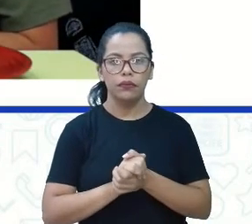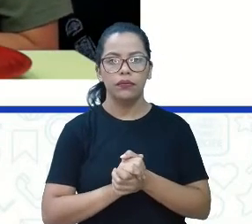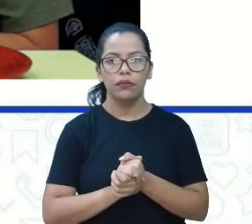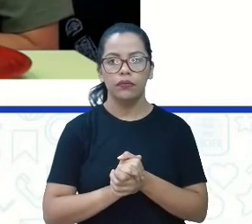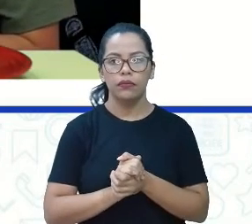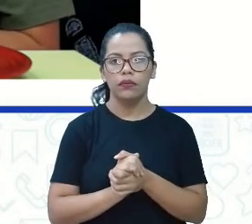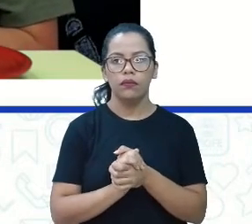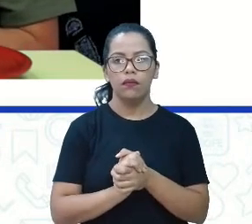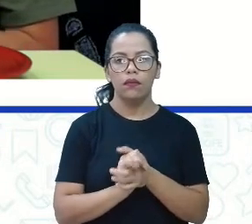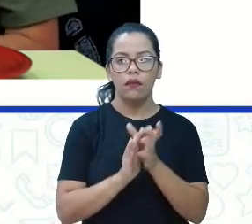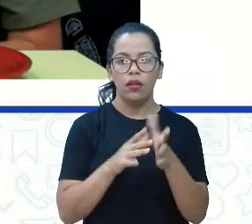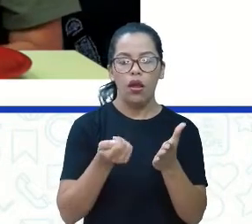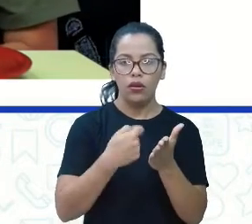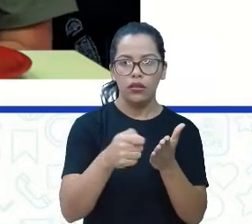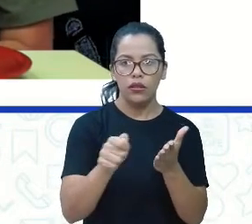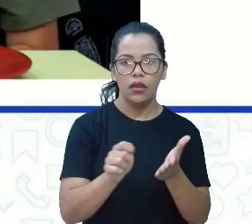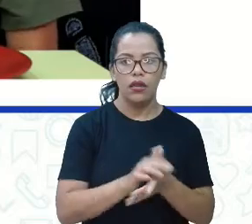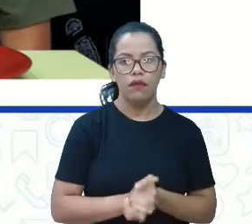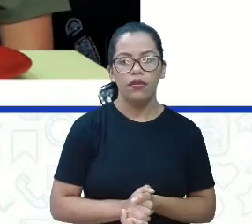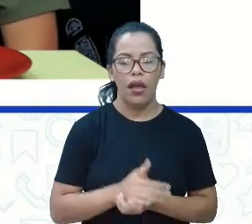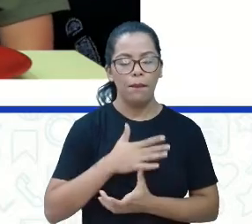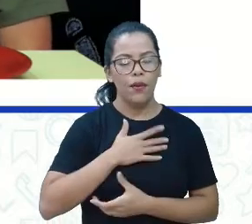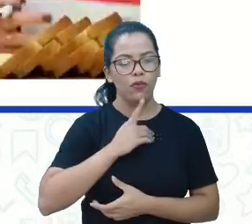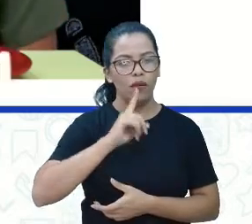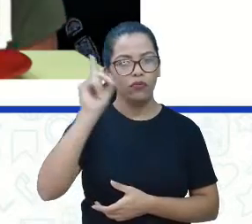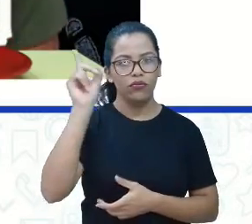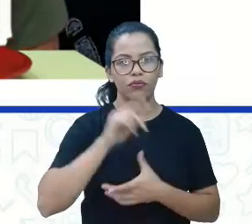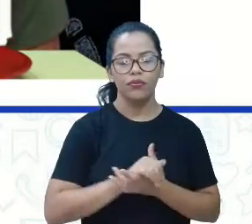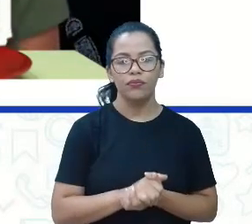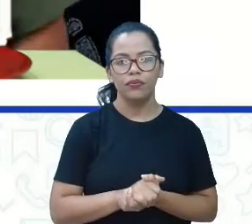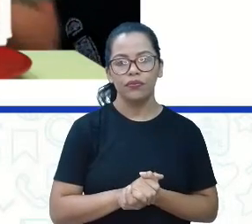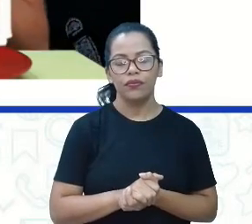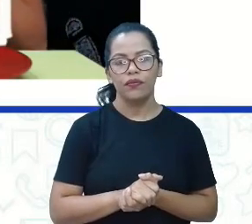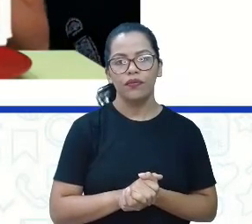escreva. Ai, meu Deus!